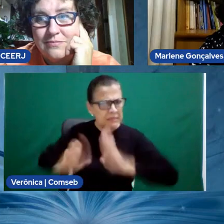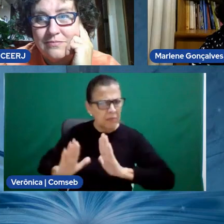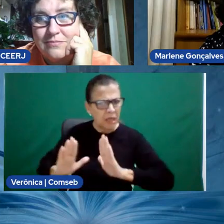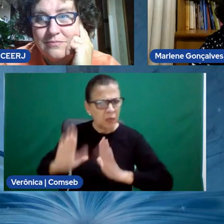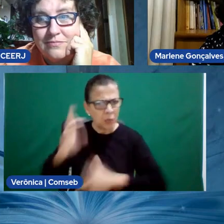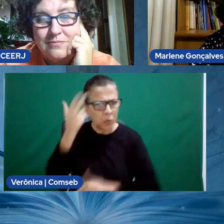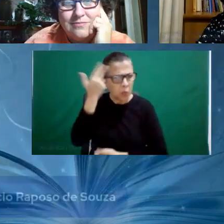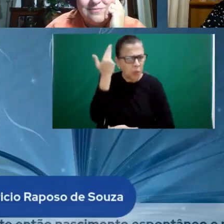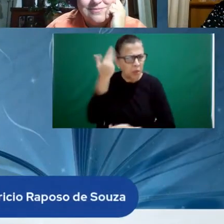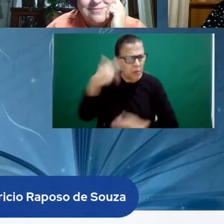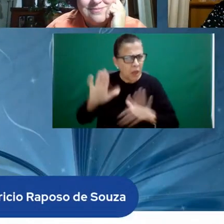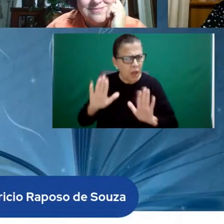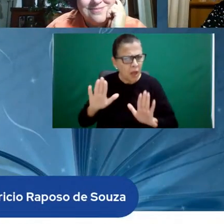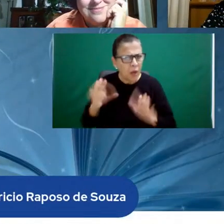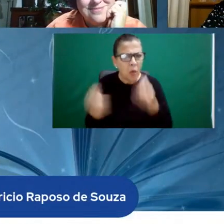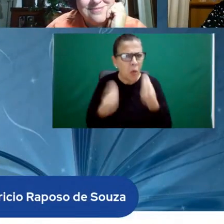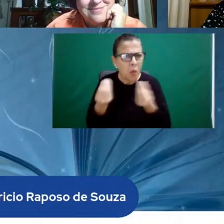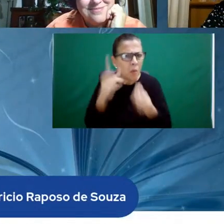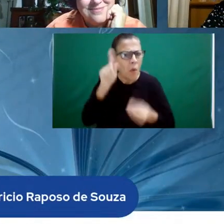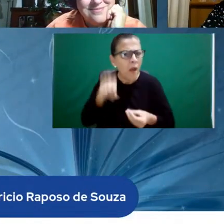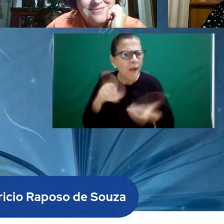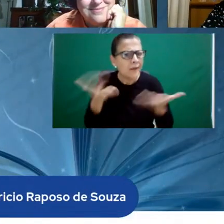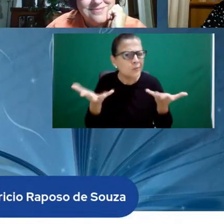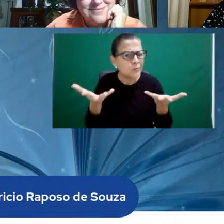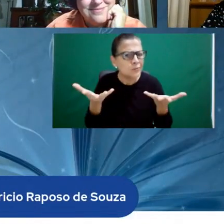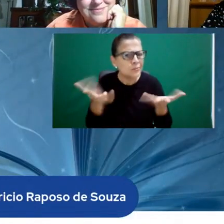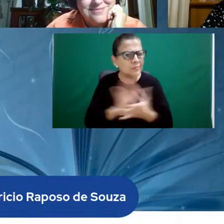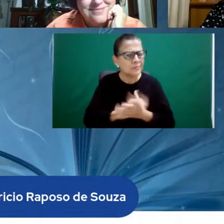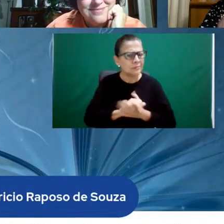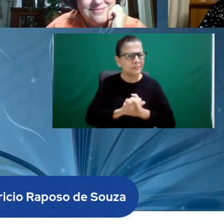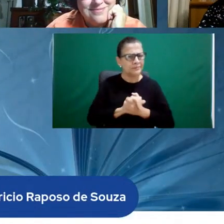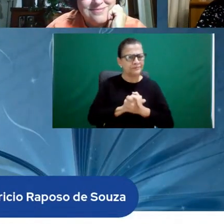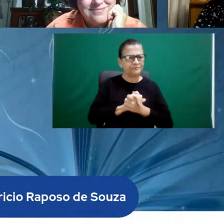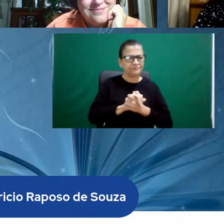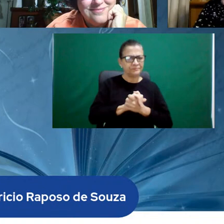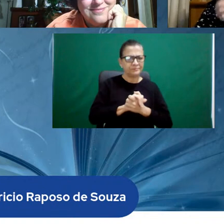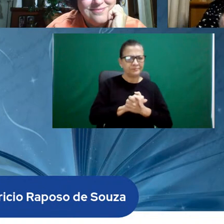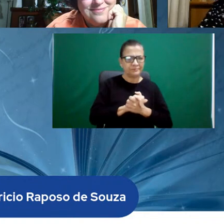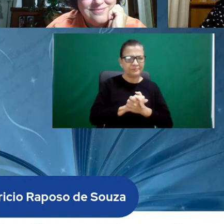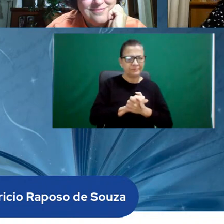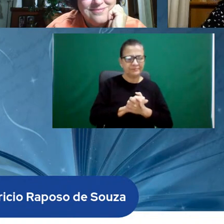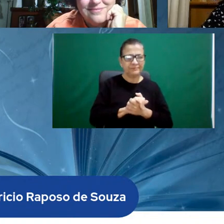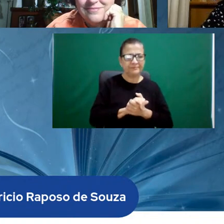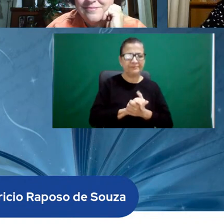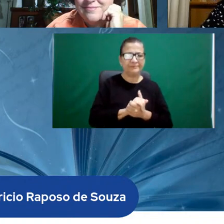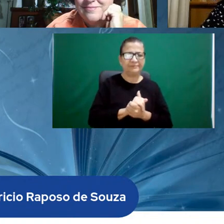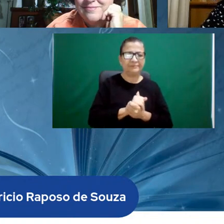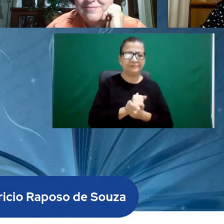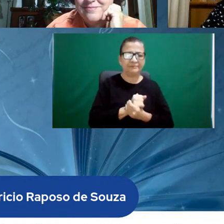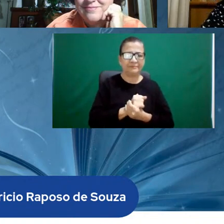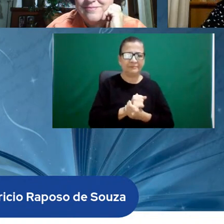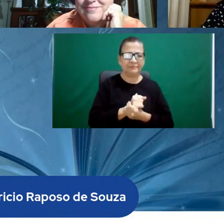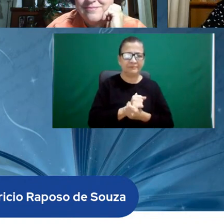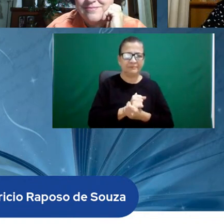que podemos comentar aí, por gentileza, Marlene e Romero?